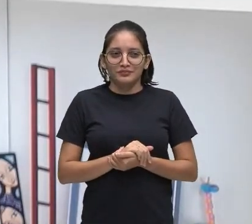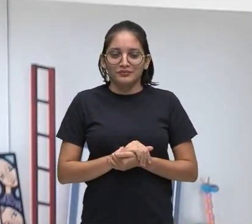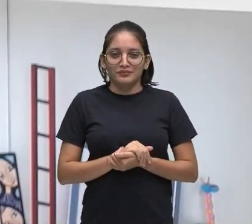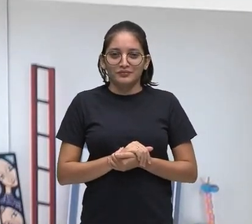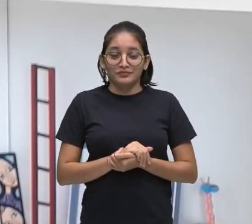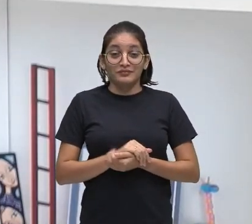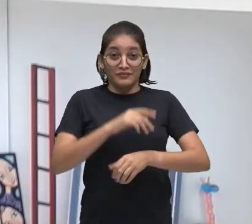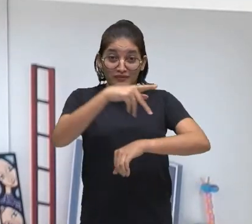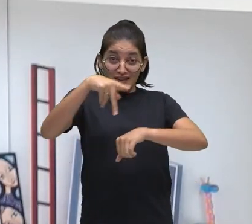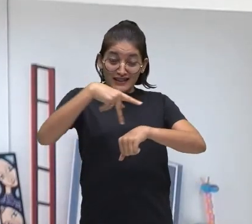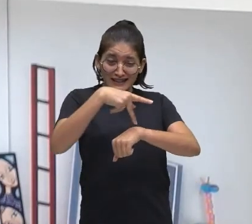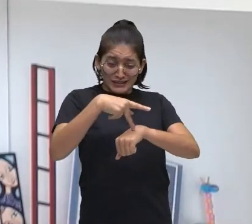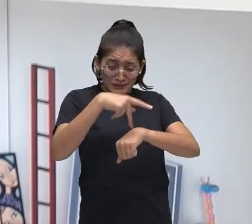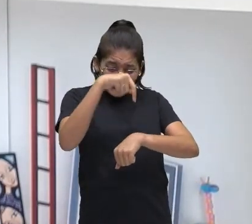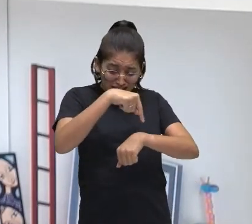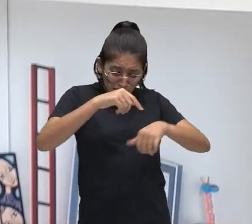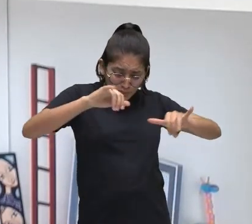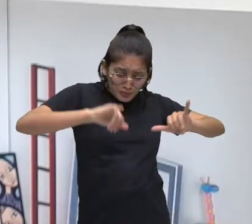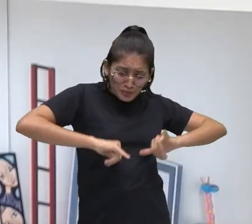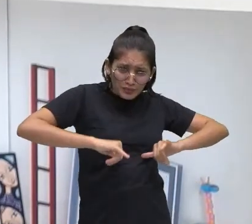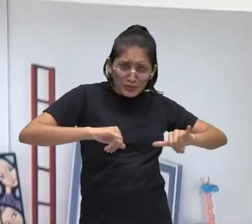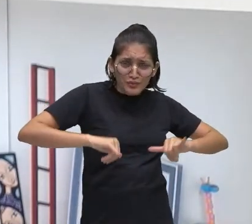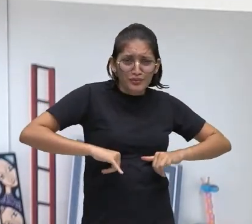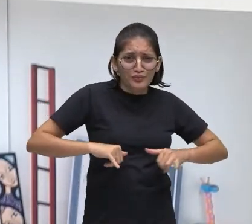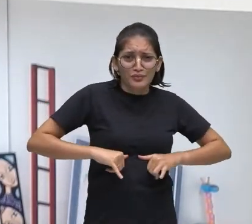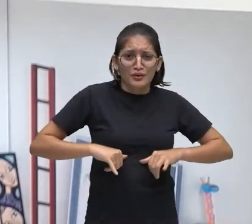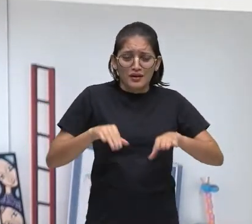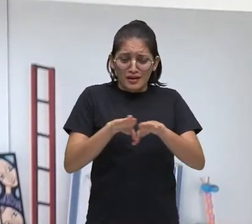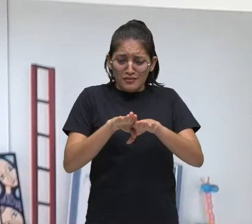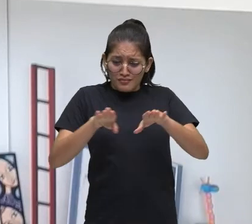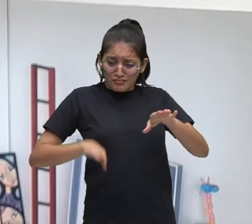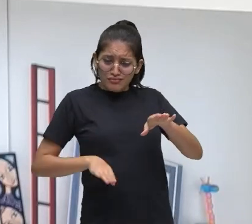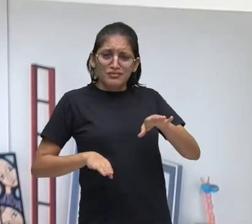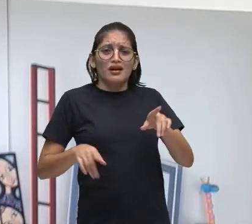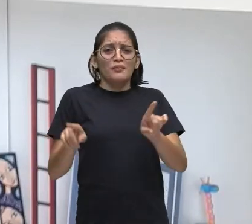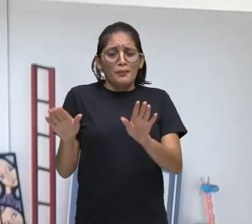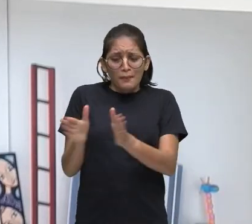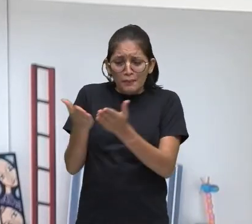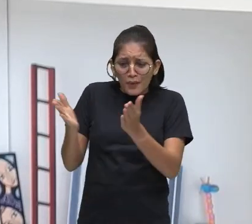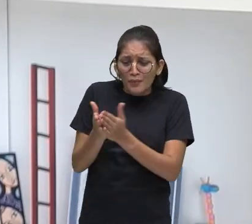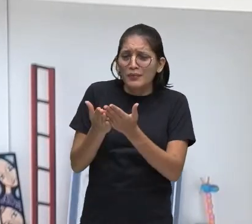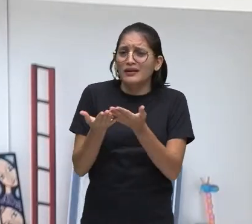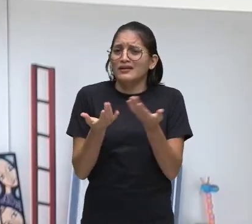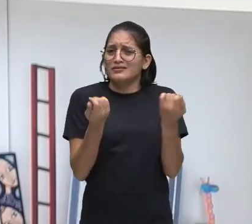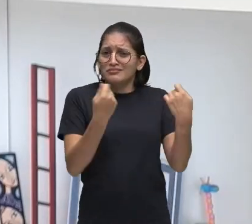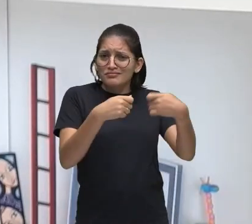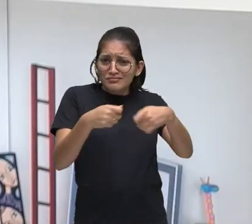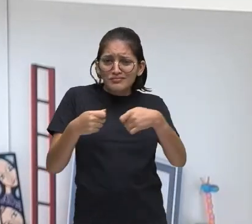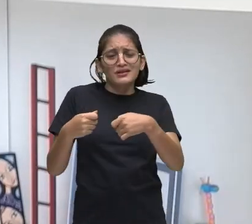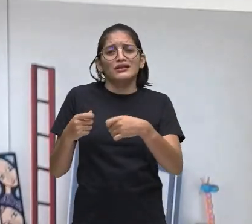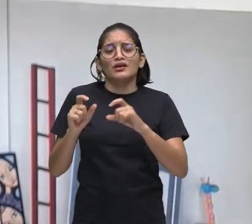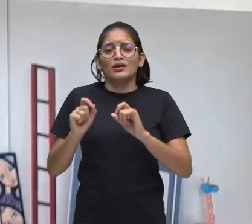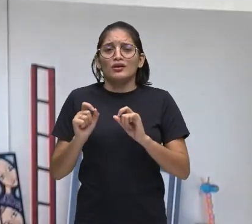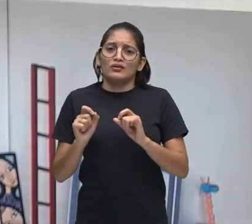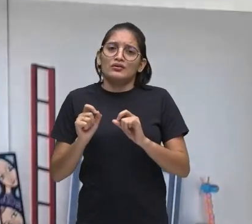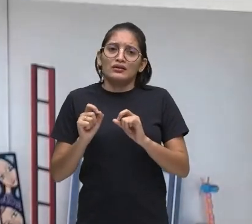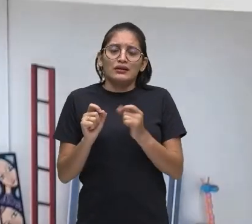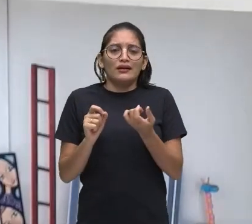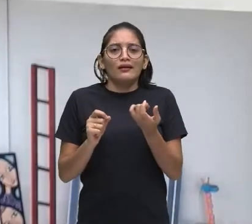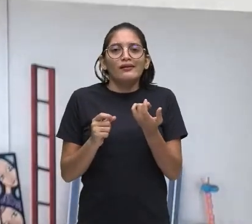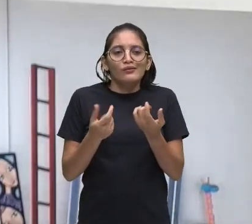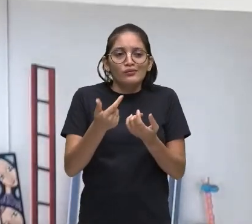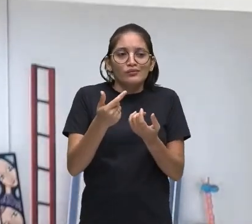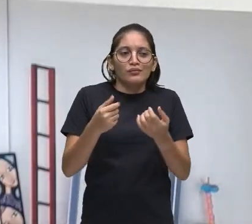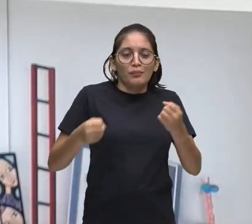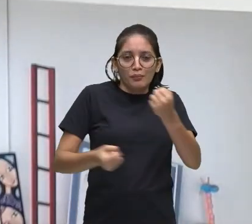Nesse país tão sofrido, em meio à desigualdade, pobreza, necessidade e quem lidera corrompido,